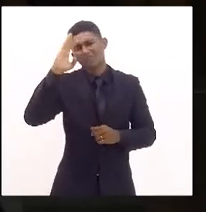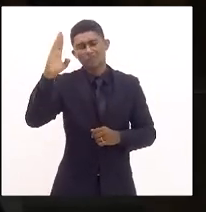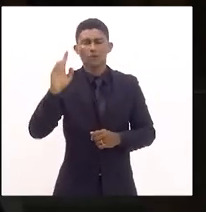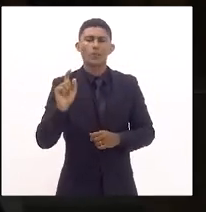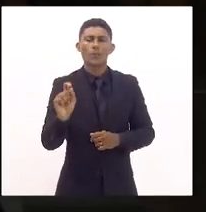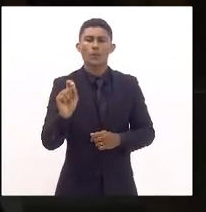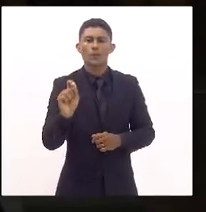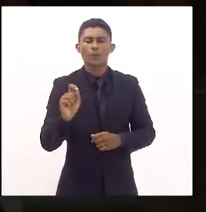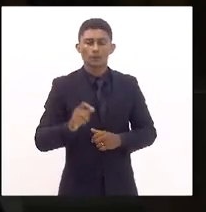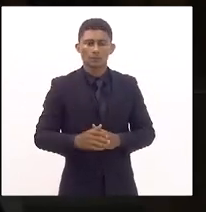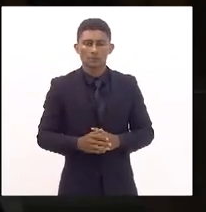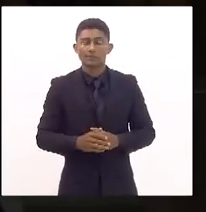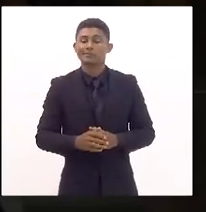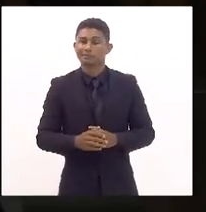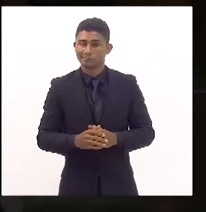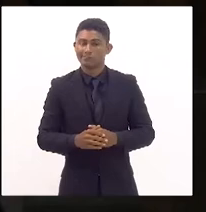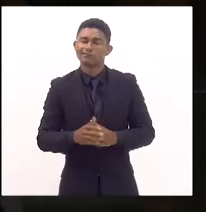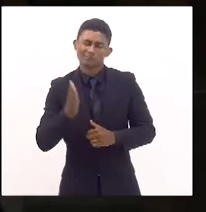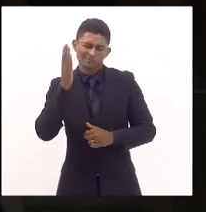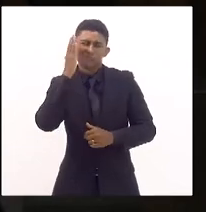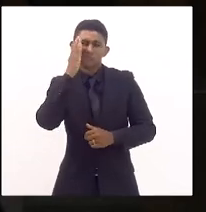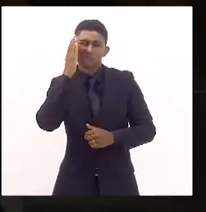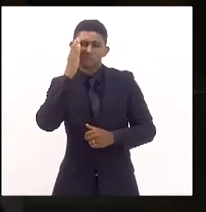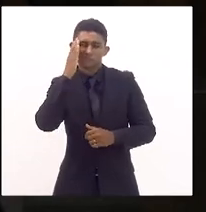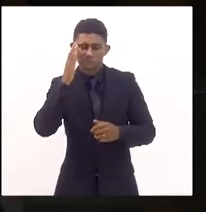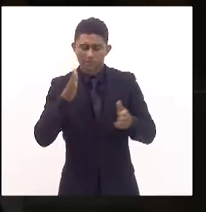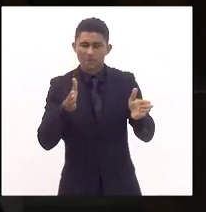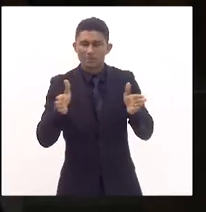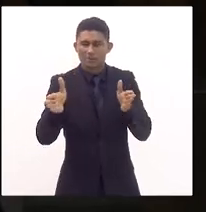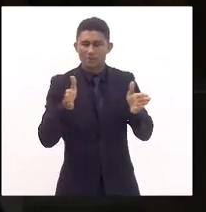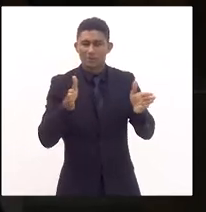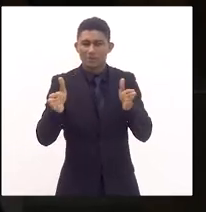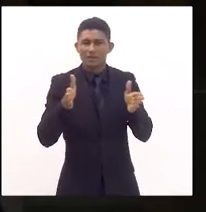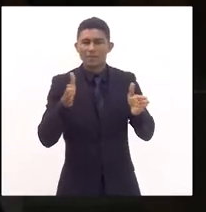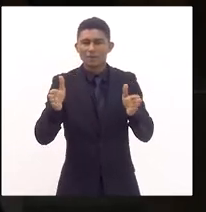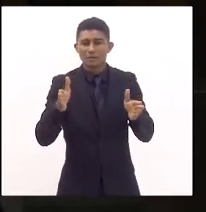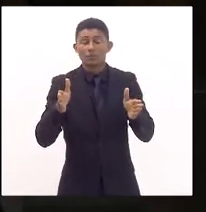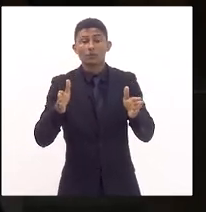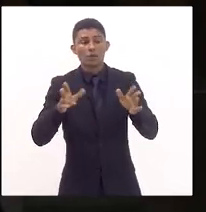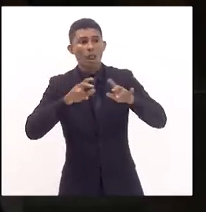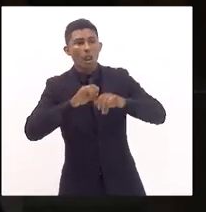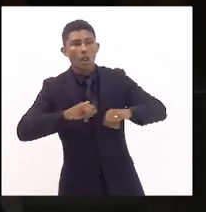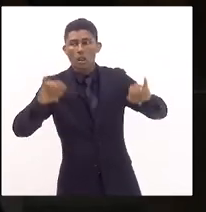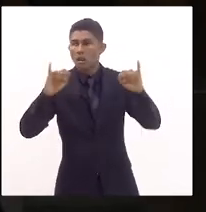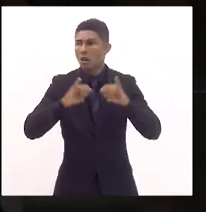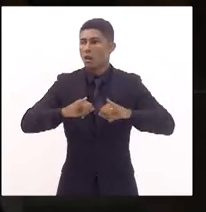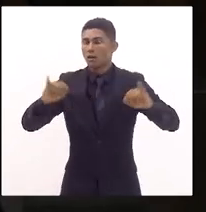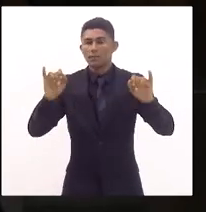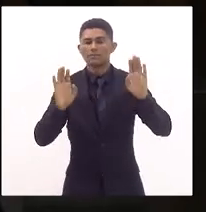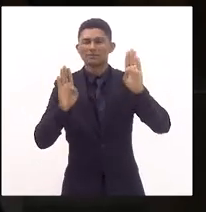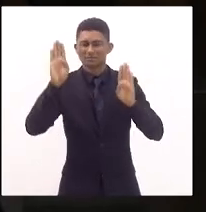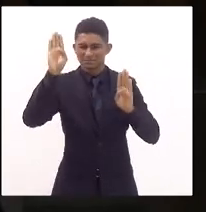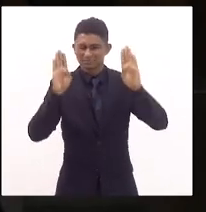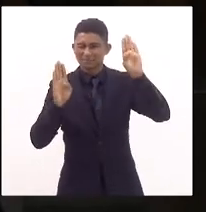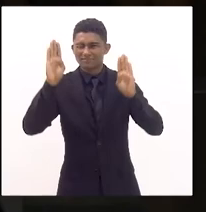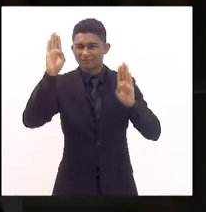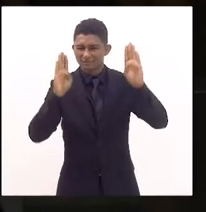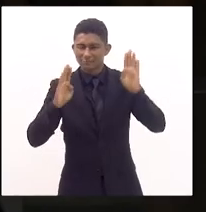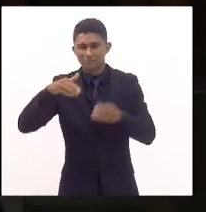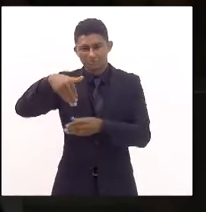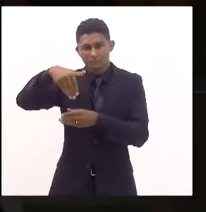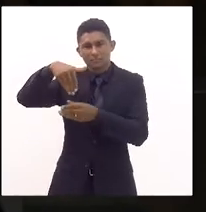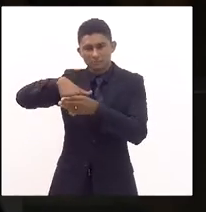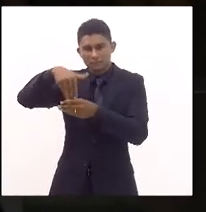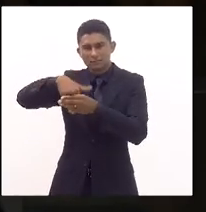Principalmente no período da campanha, para que não haja desequilíbrios entre os mais